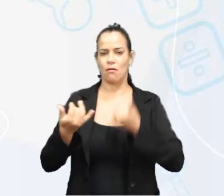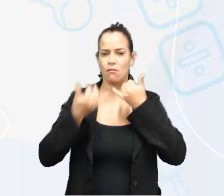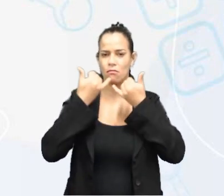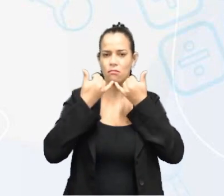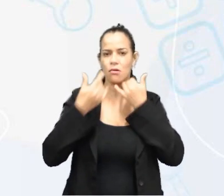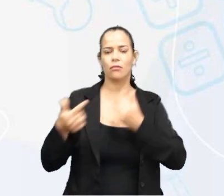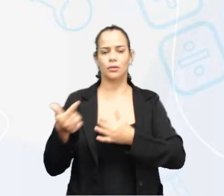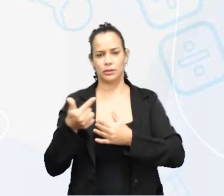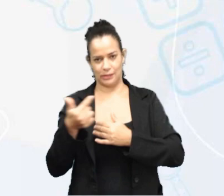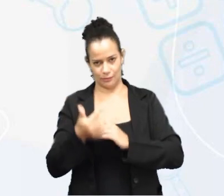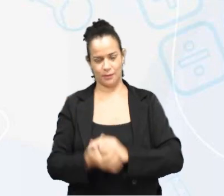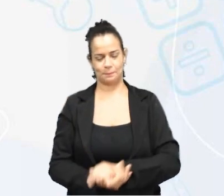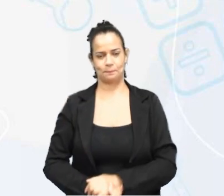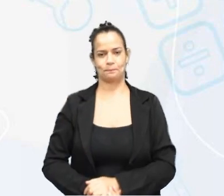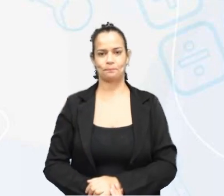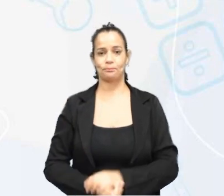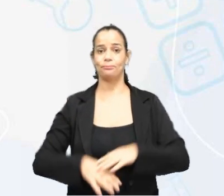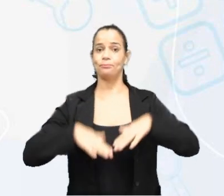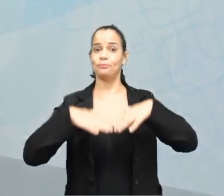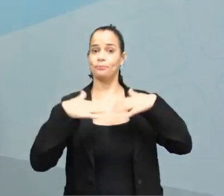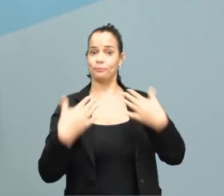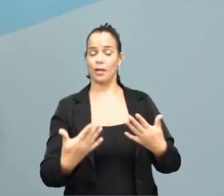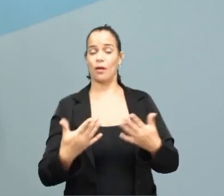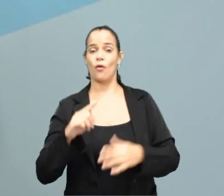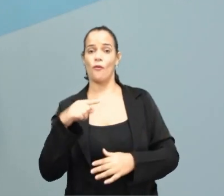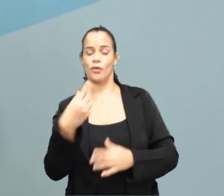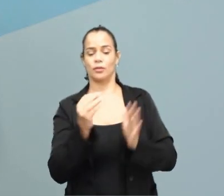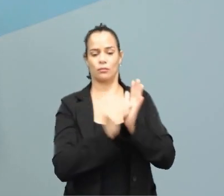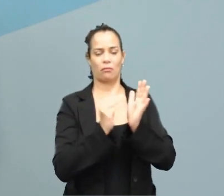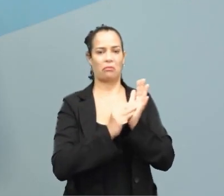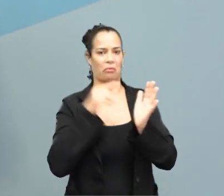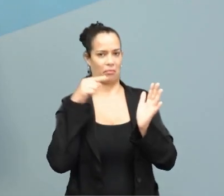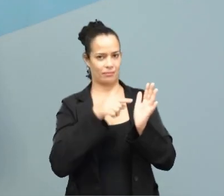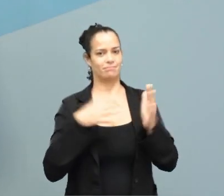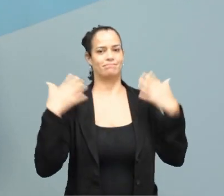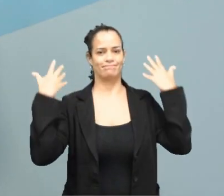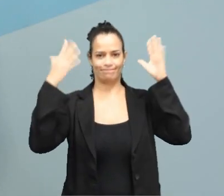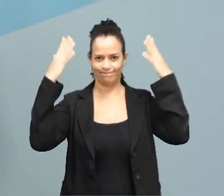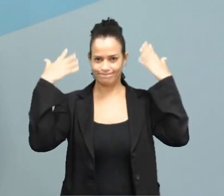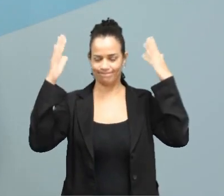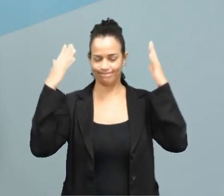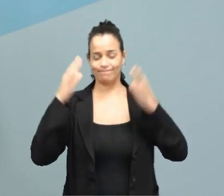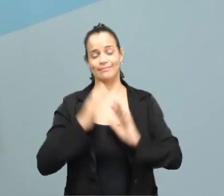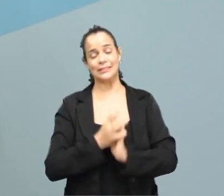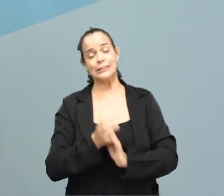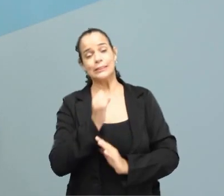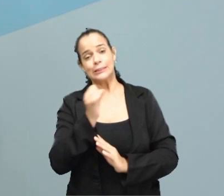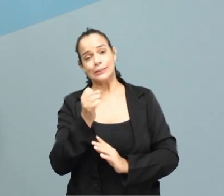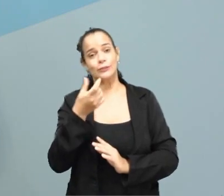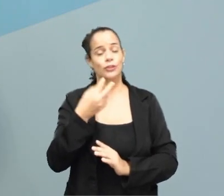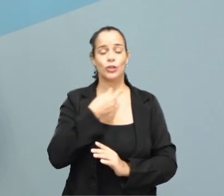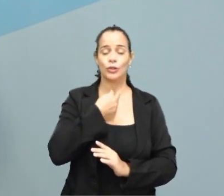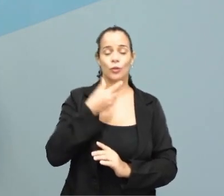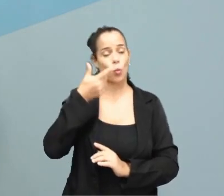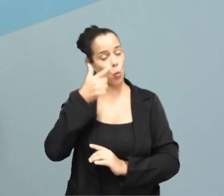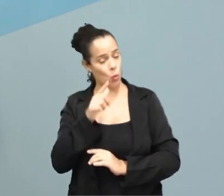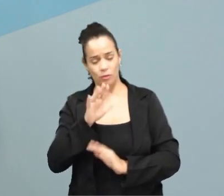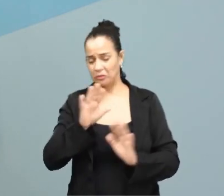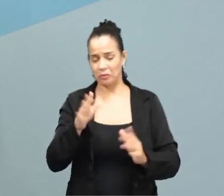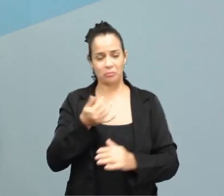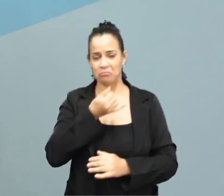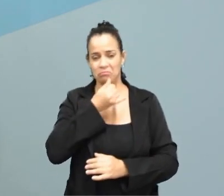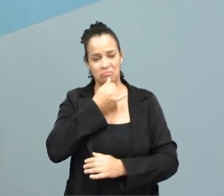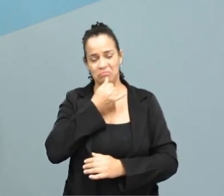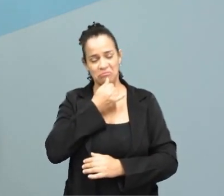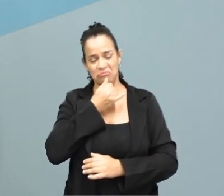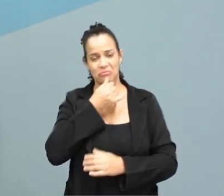informações secundárias. Pois é, você que colocou isso aí, parabéns. E você que não colocou, fica triste não, porque a gente